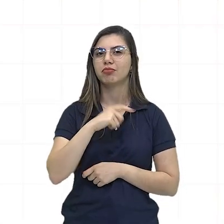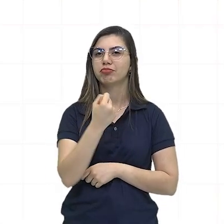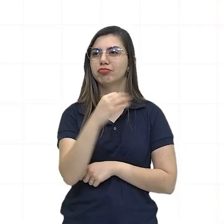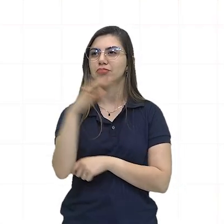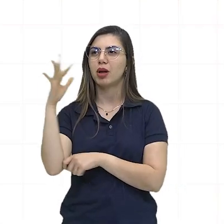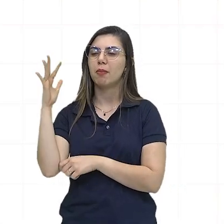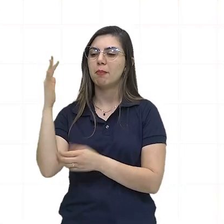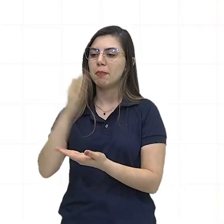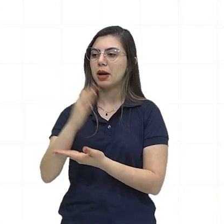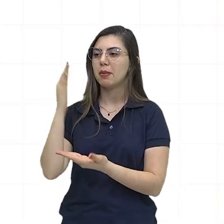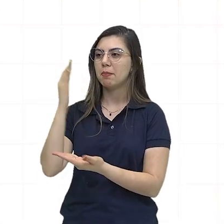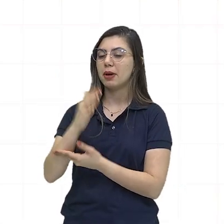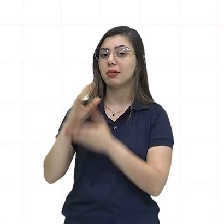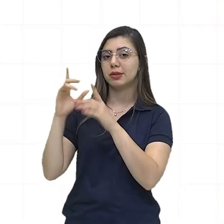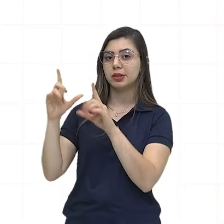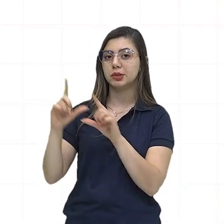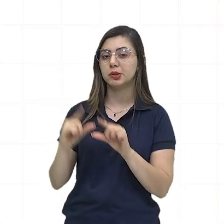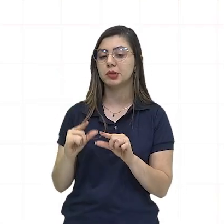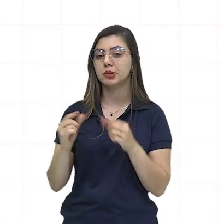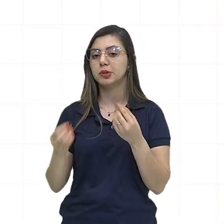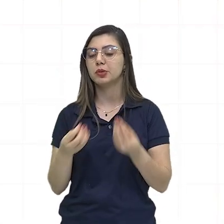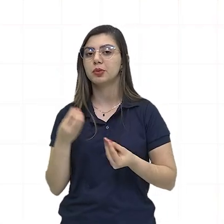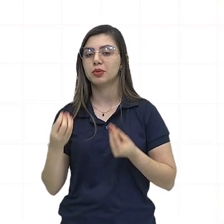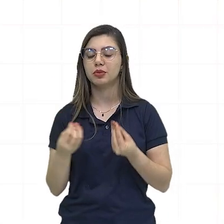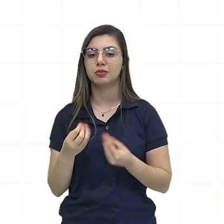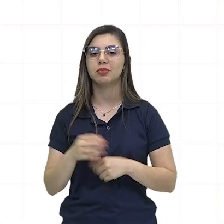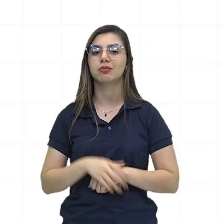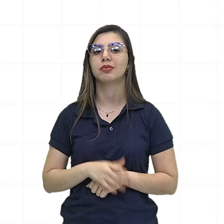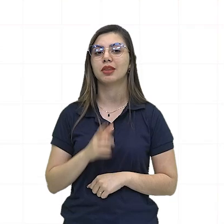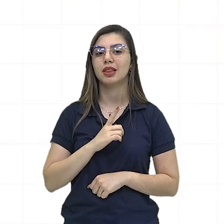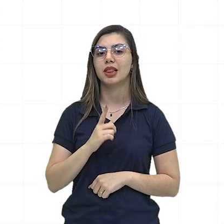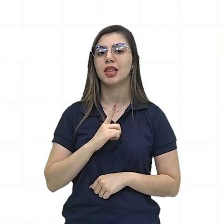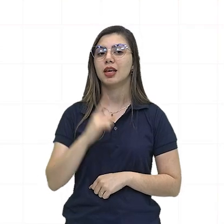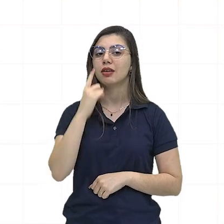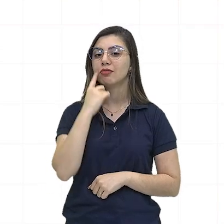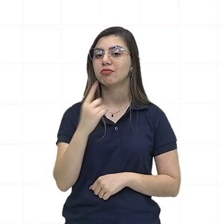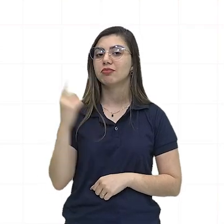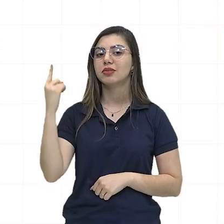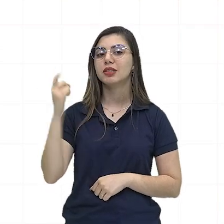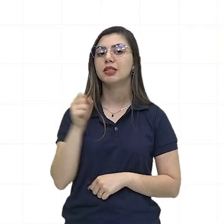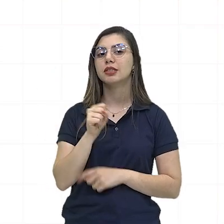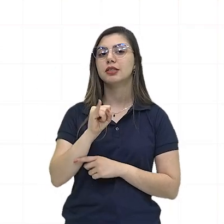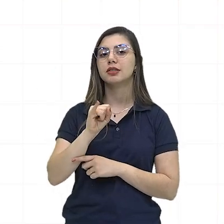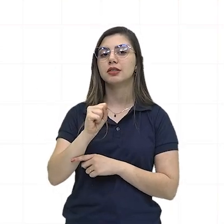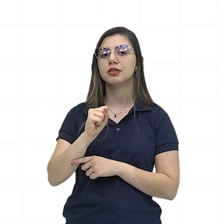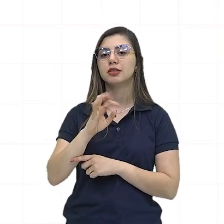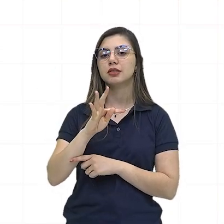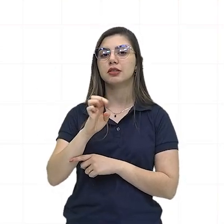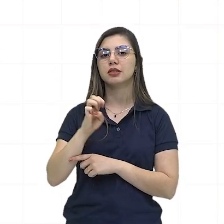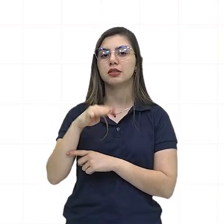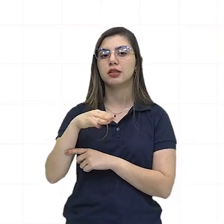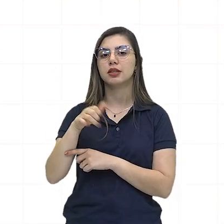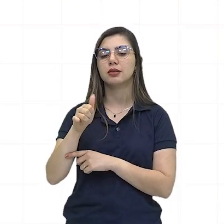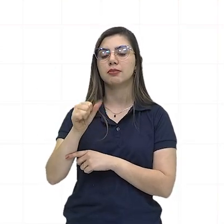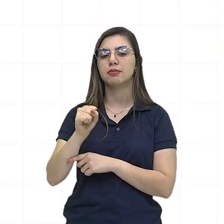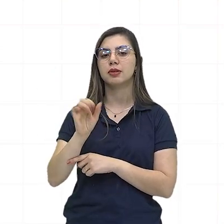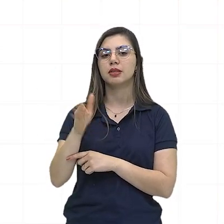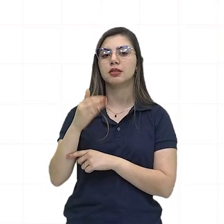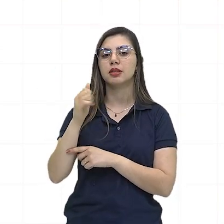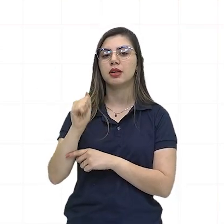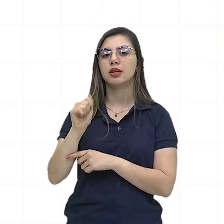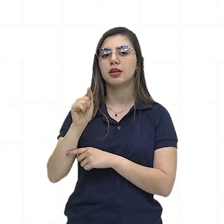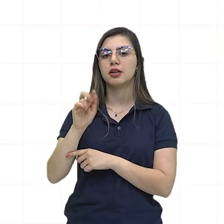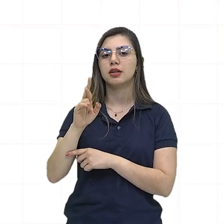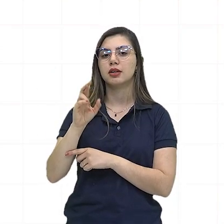desmatamento, são os sistemas agroflorestais, né, que é uma forma ali de manejar, né,